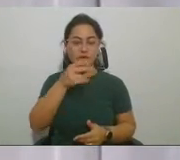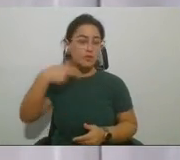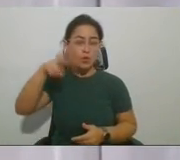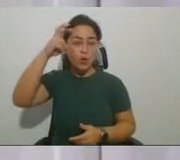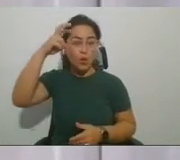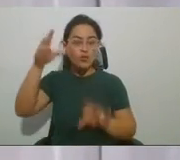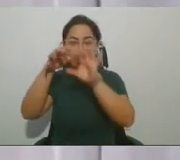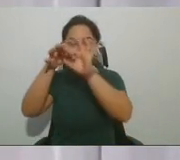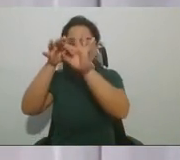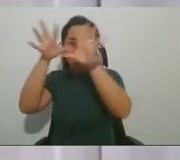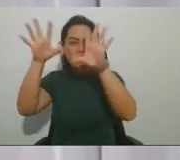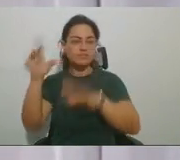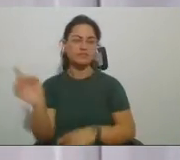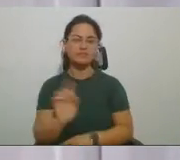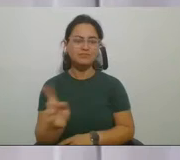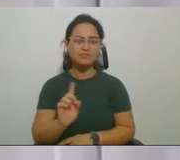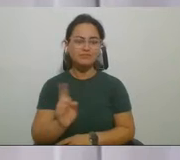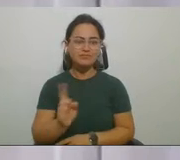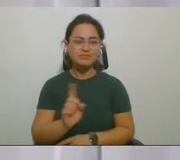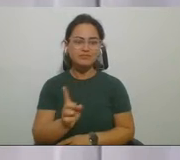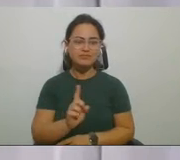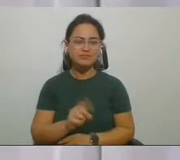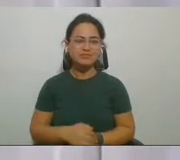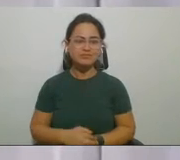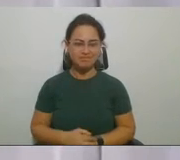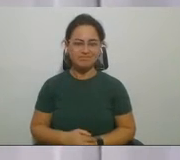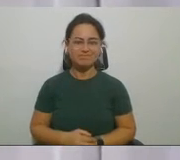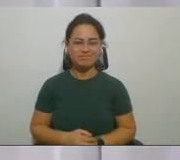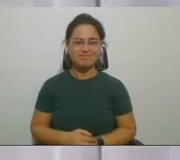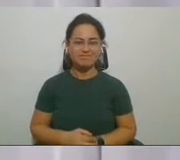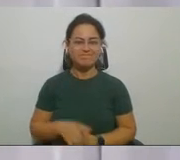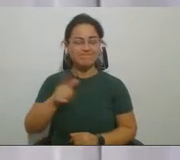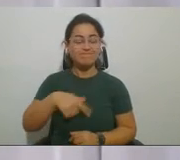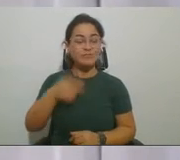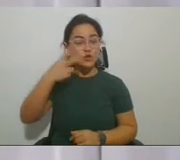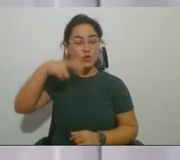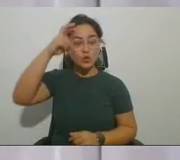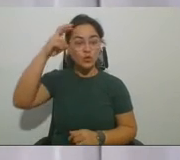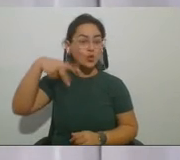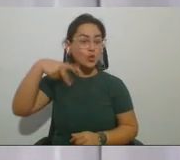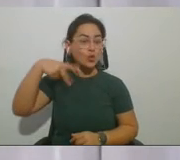de cultura, as culturas políticas não são liberais.